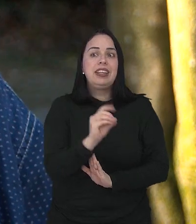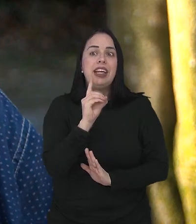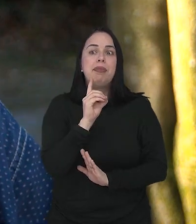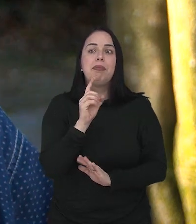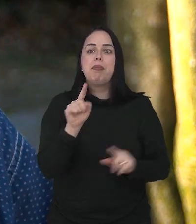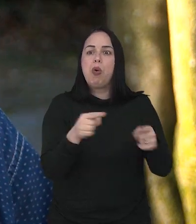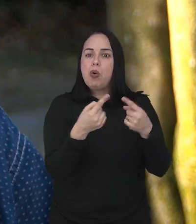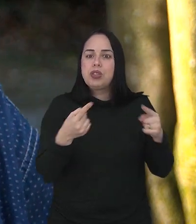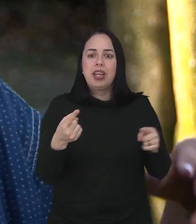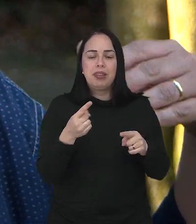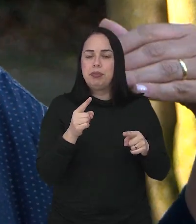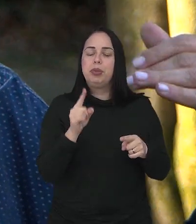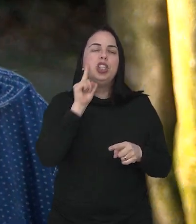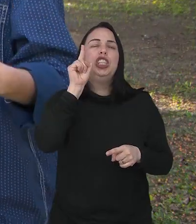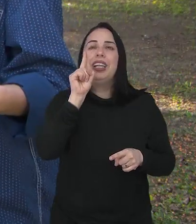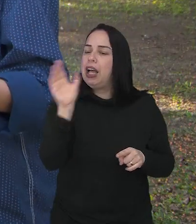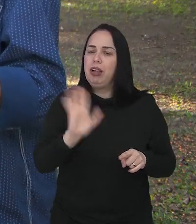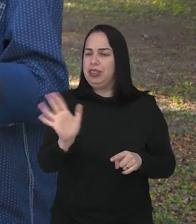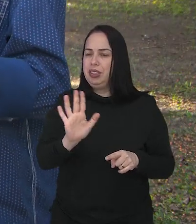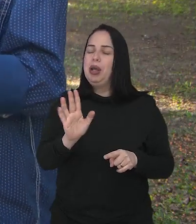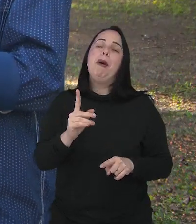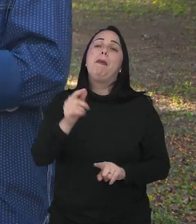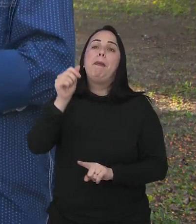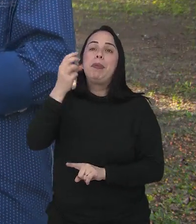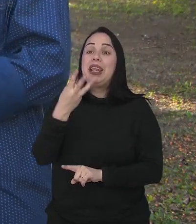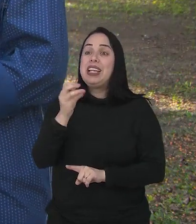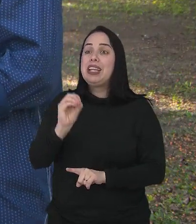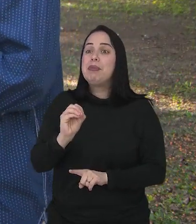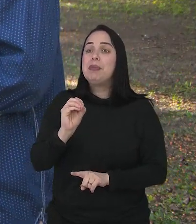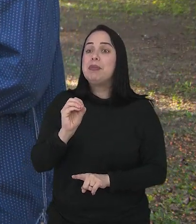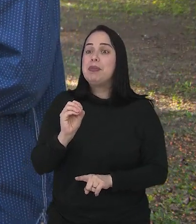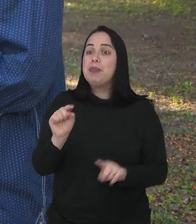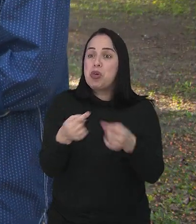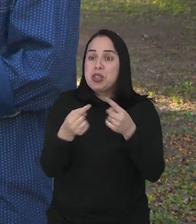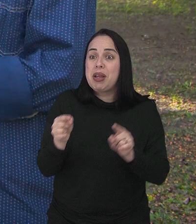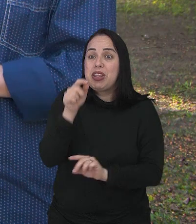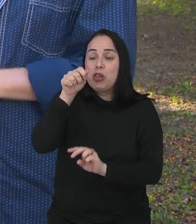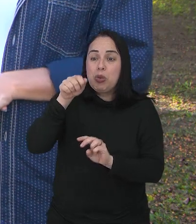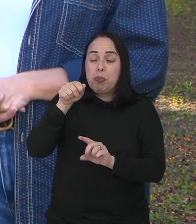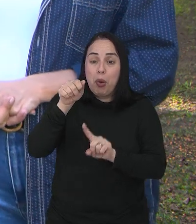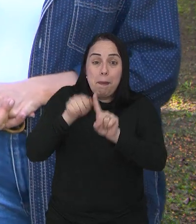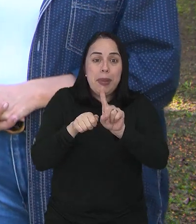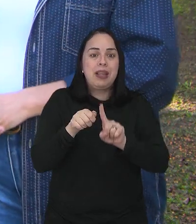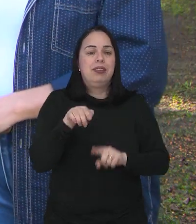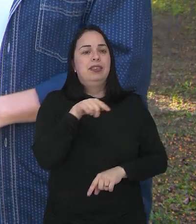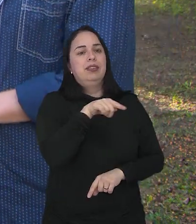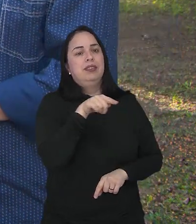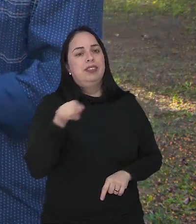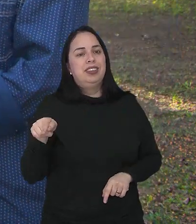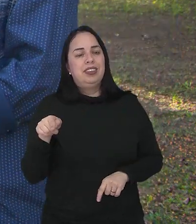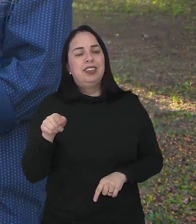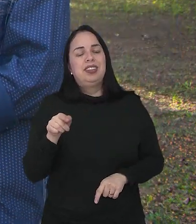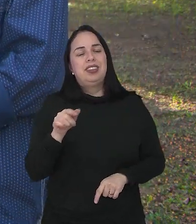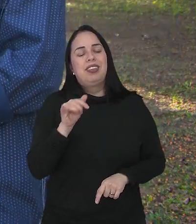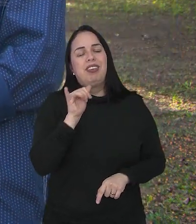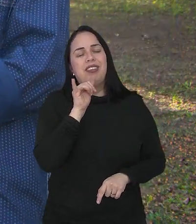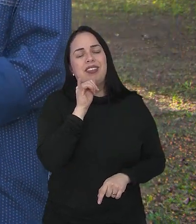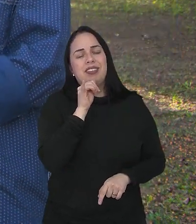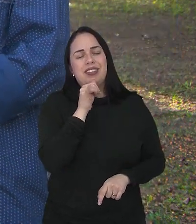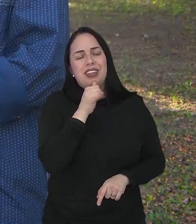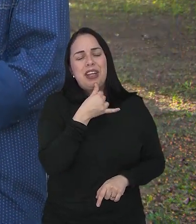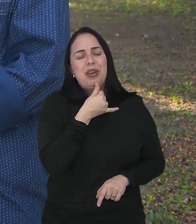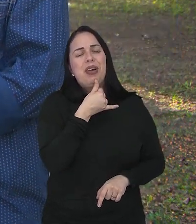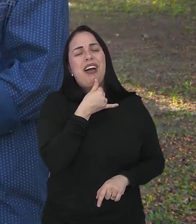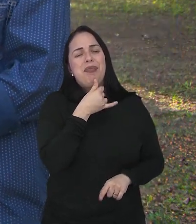dia, por dia não, por mês antigamente. Uma música por dia praticamente. É. Bom, para quem se inspirou em Tristeza do Jeca, não